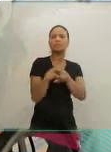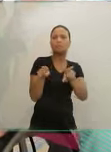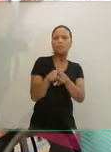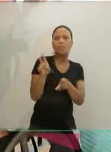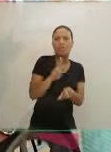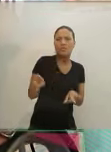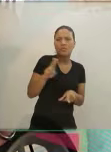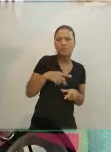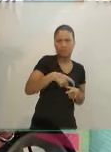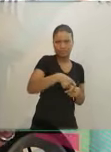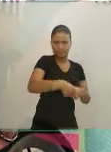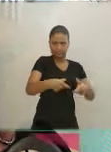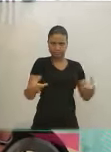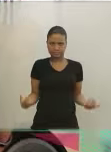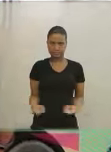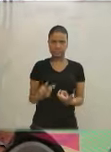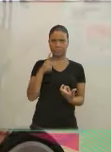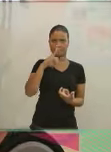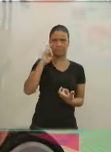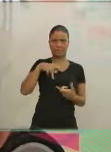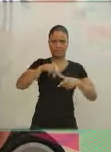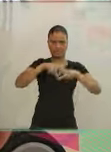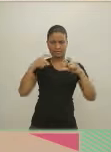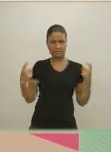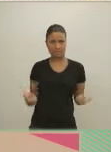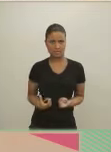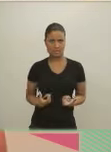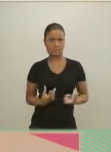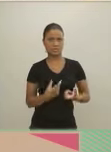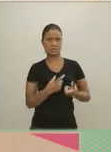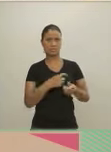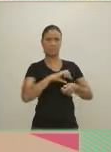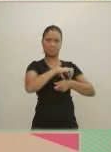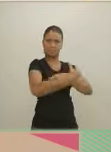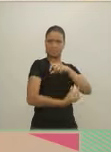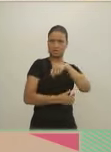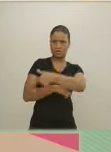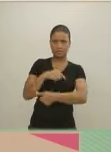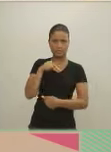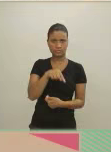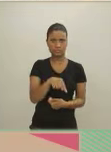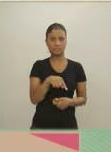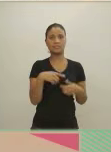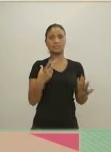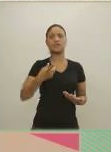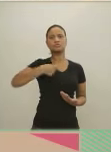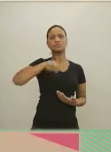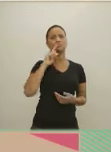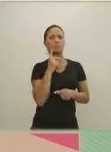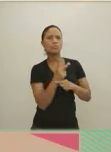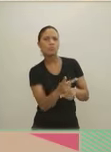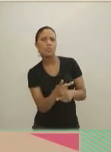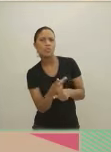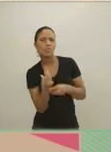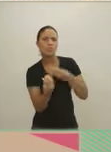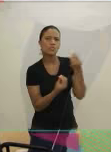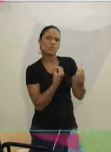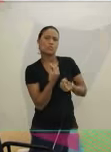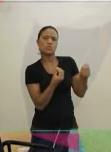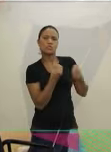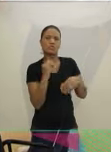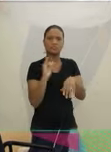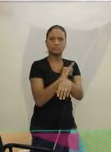pernas ou mesmo no braço e além disso a gente procura fazer umas adaptações conforme a lesão da